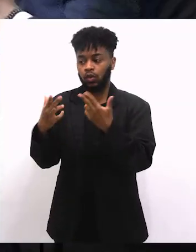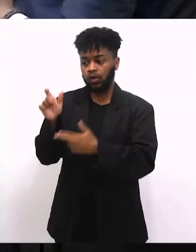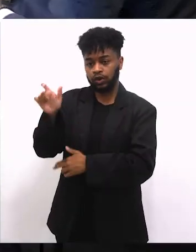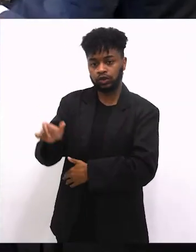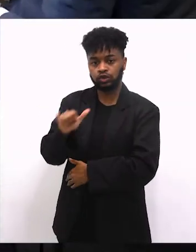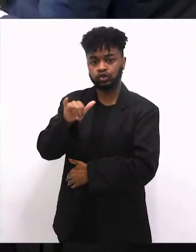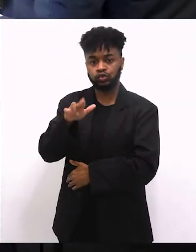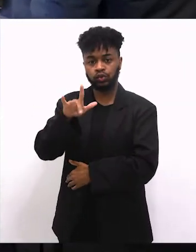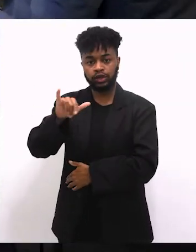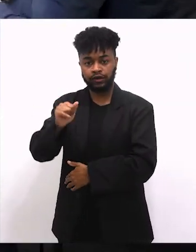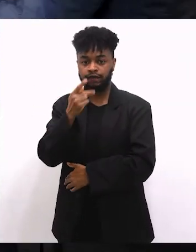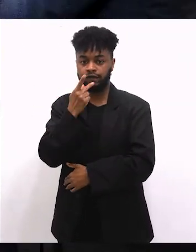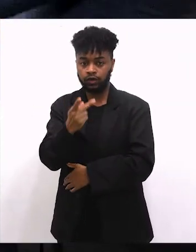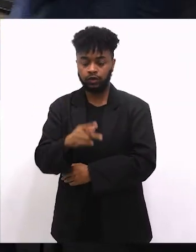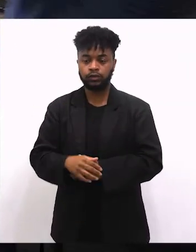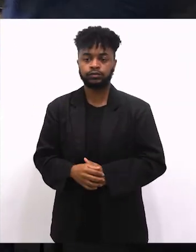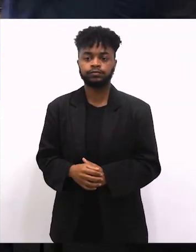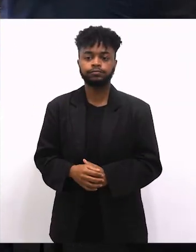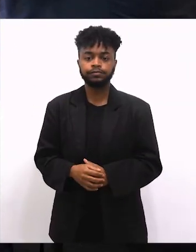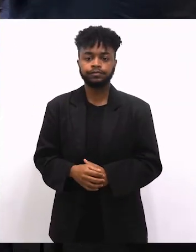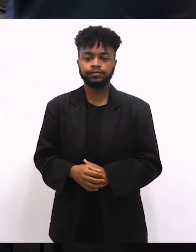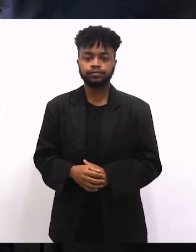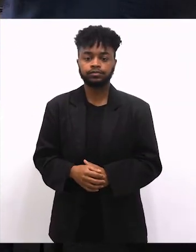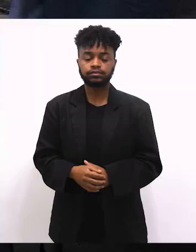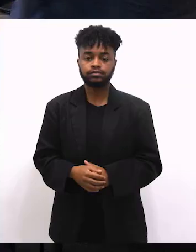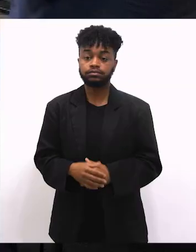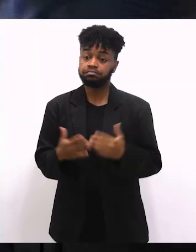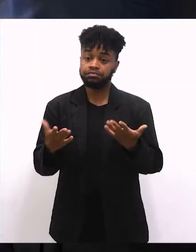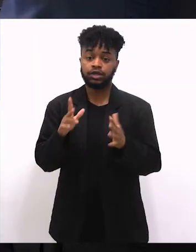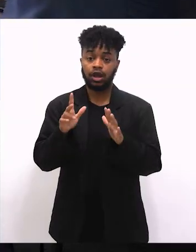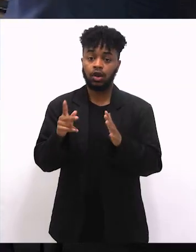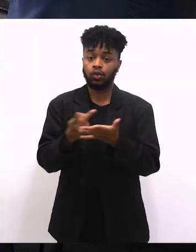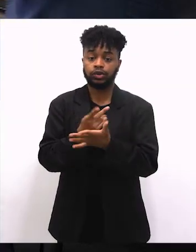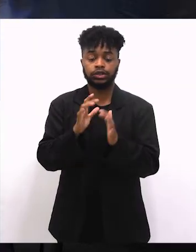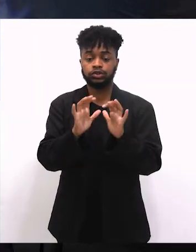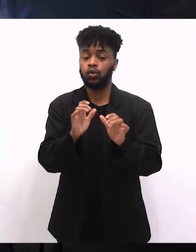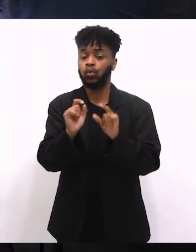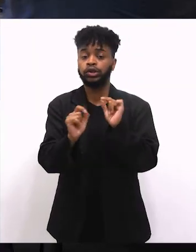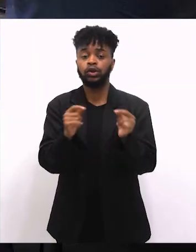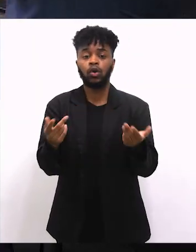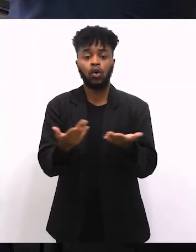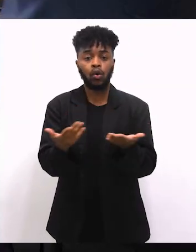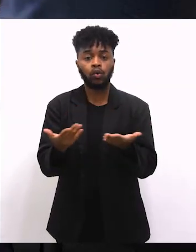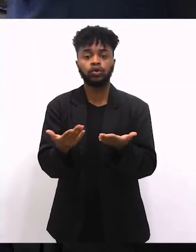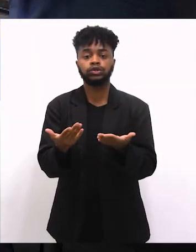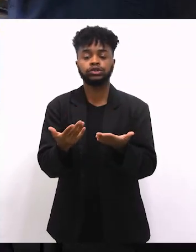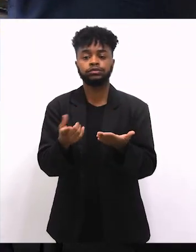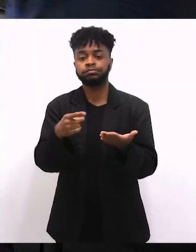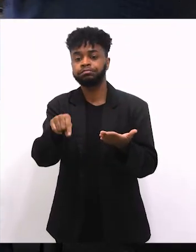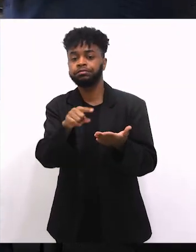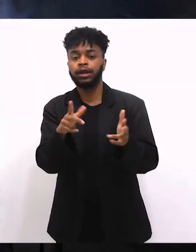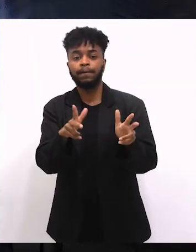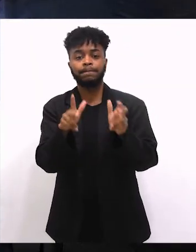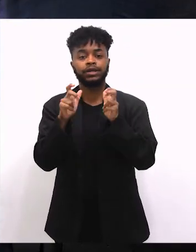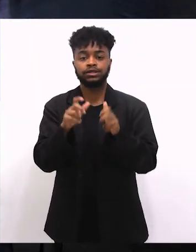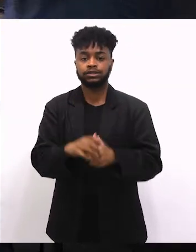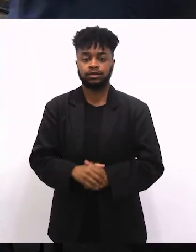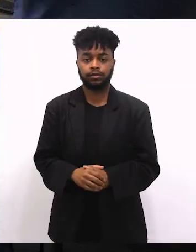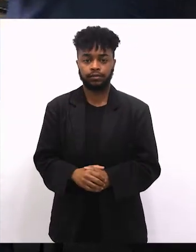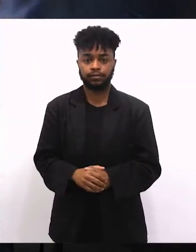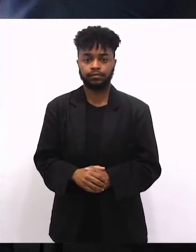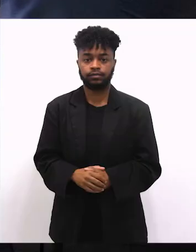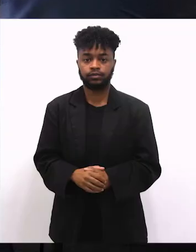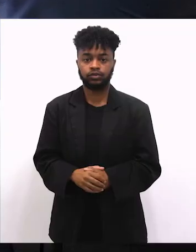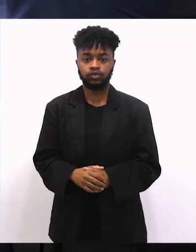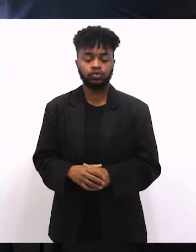dito aqui pela Júlia Cronenberg, para essa situação. Qual o cenário hoje do tráfico de pessoas em relação a isso?